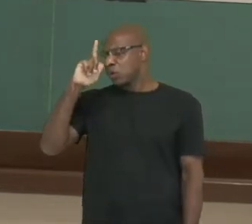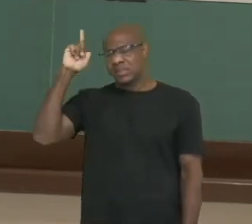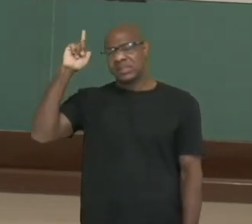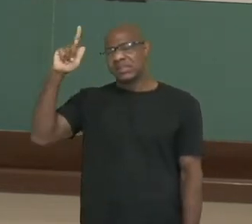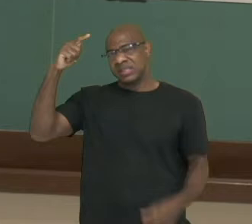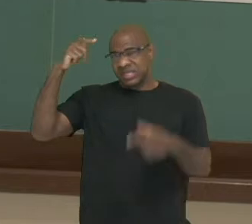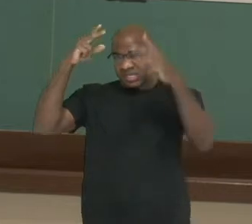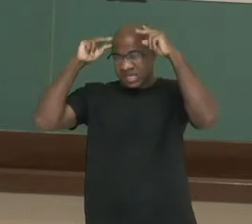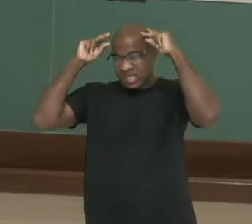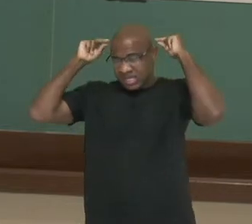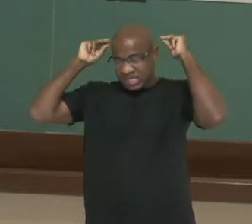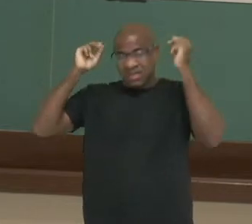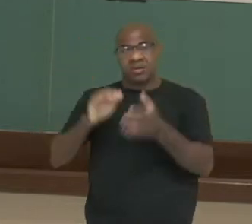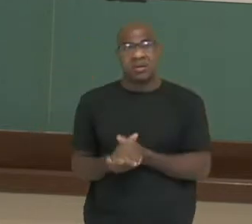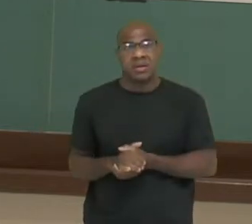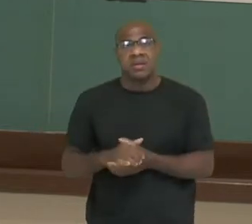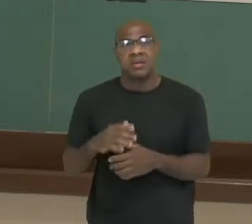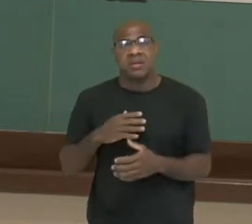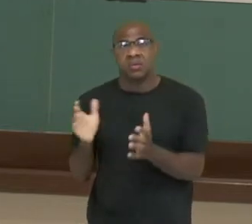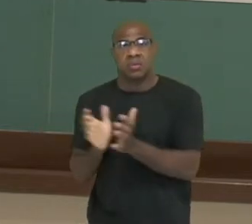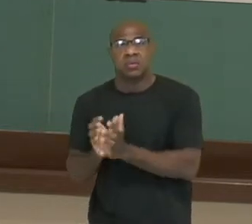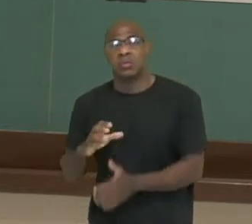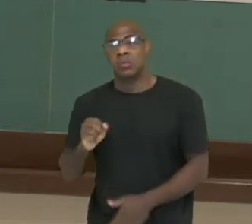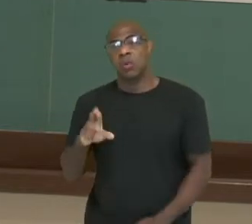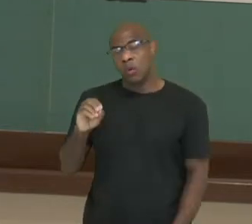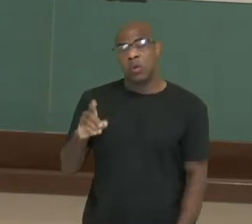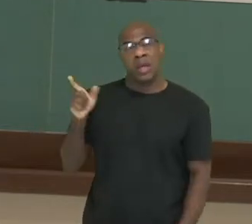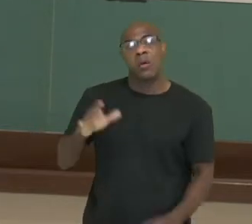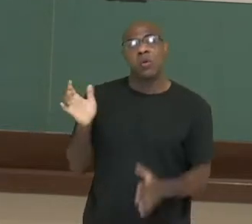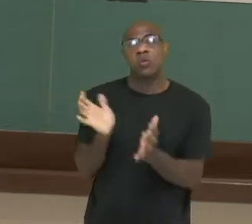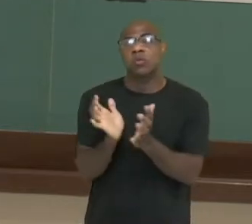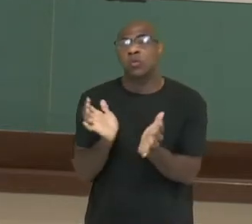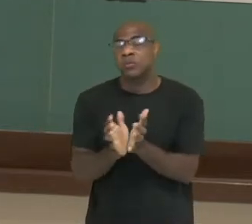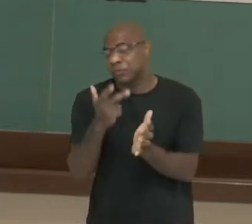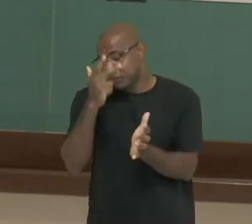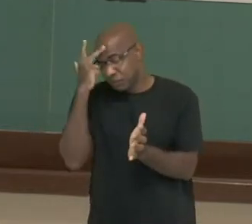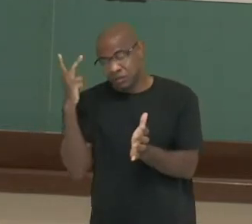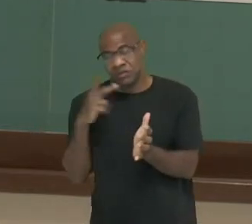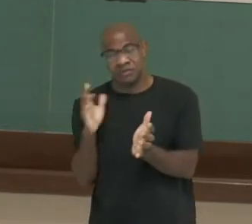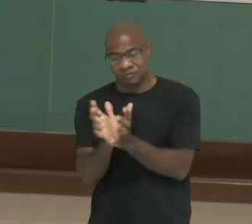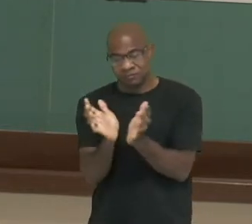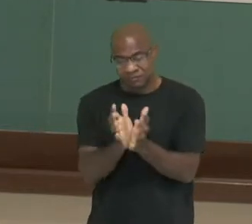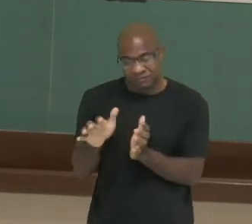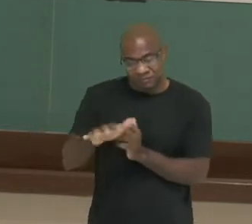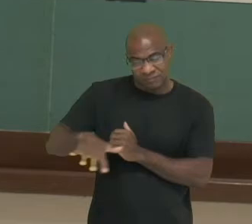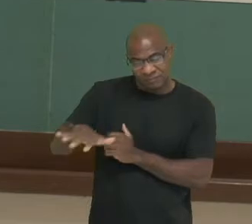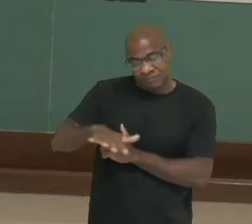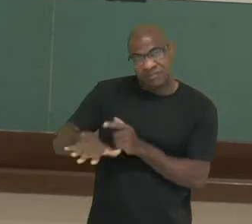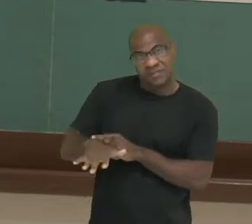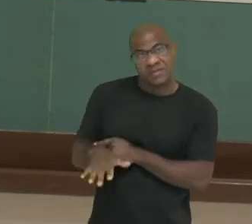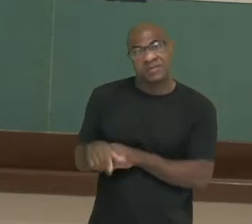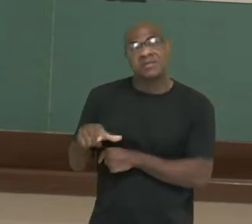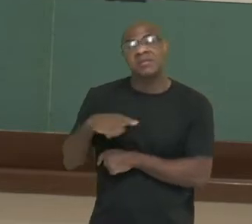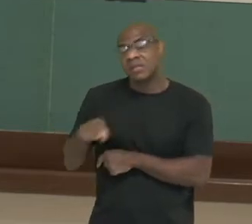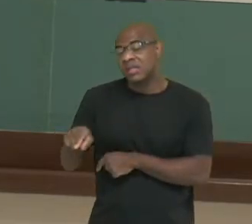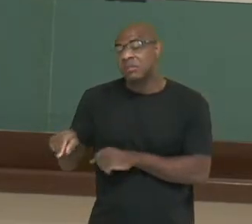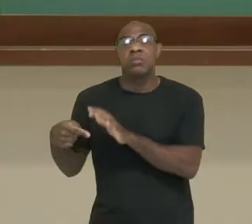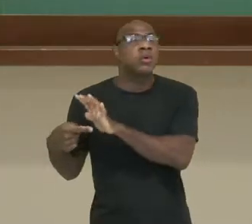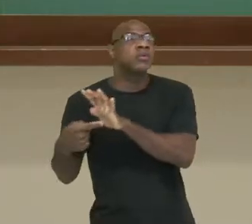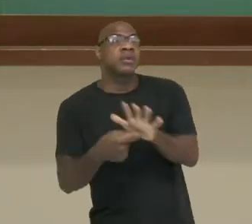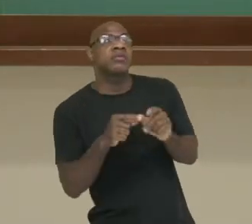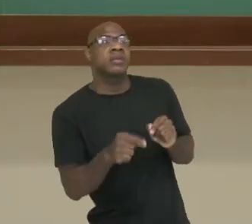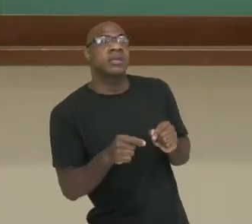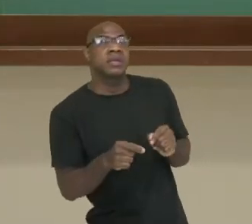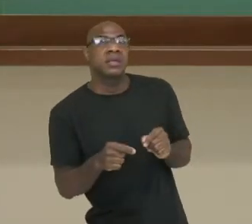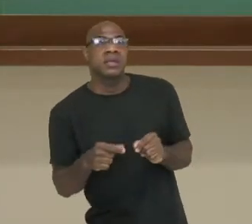coro é um grupo de pessoas que entoavam, né, cantavam os ditirambos, e esses ditirambos traziam o quê? O juízo